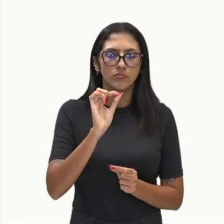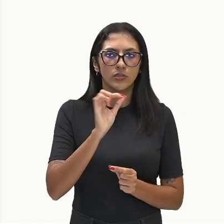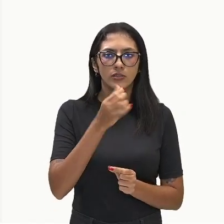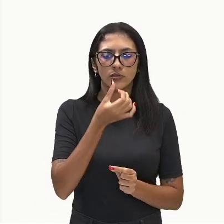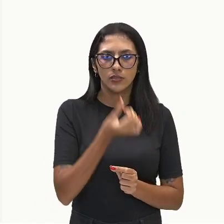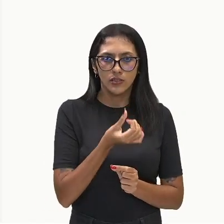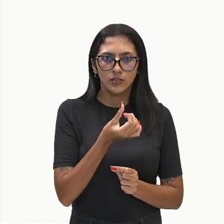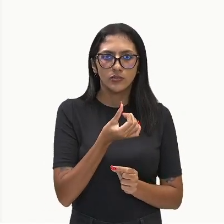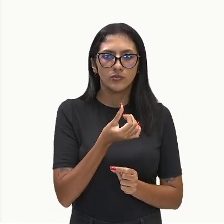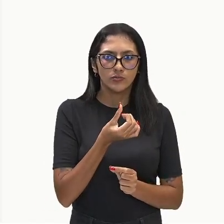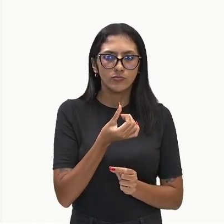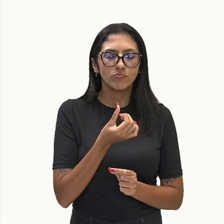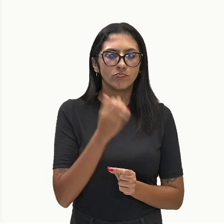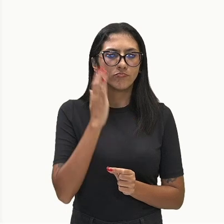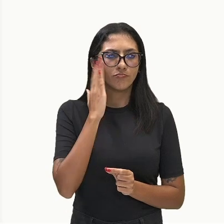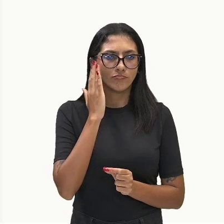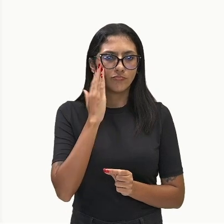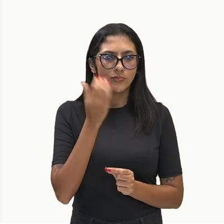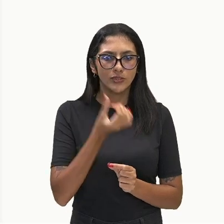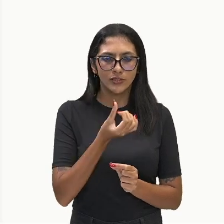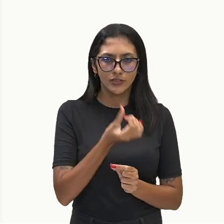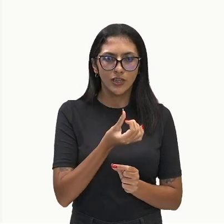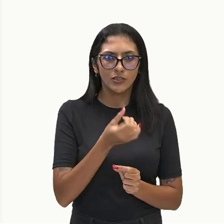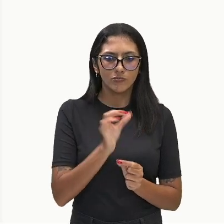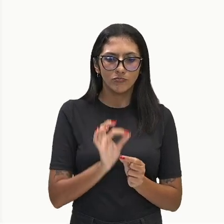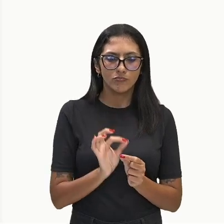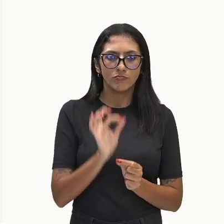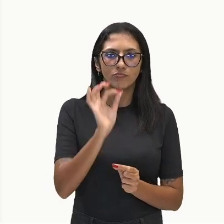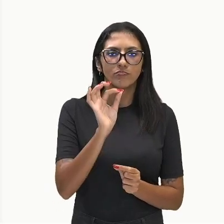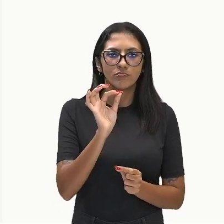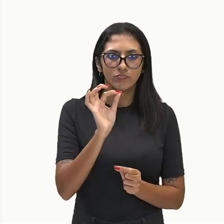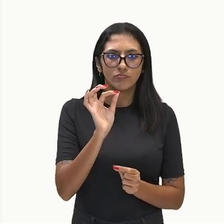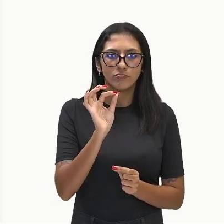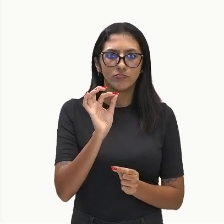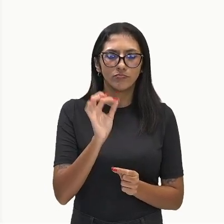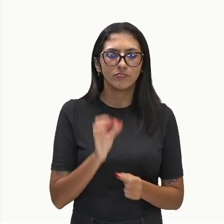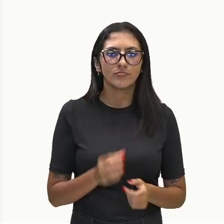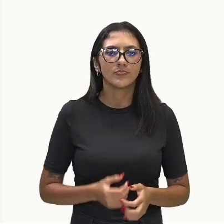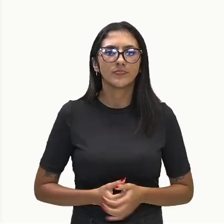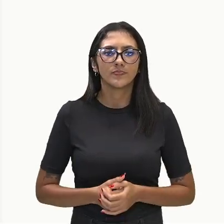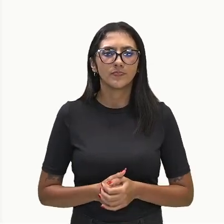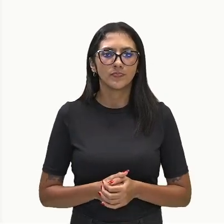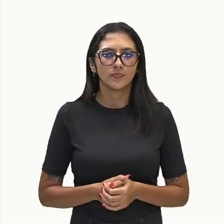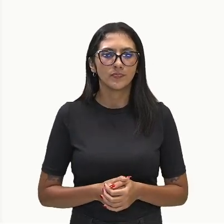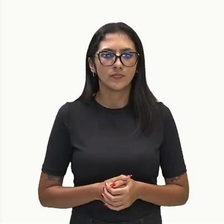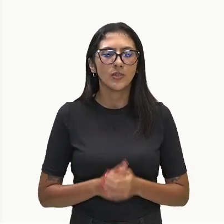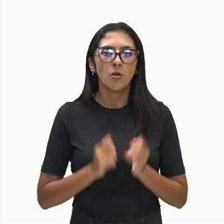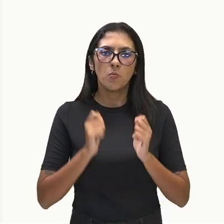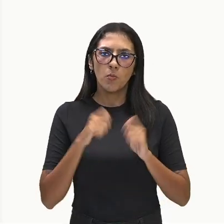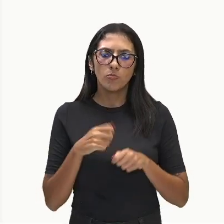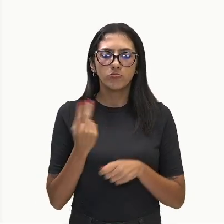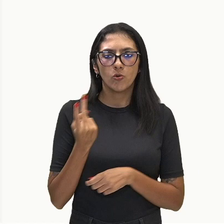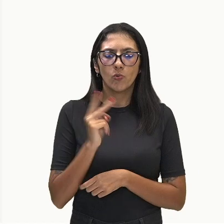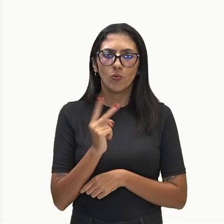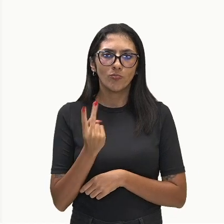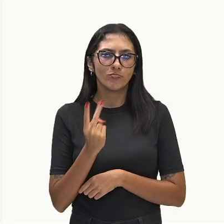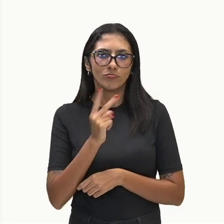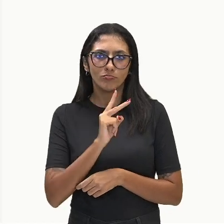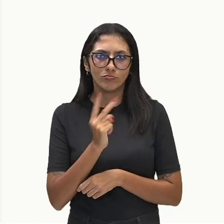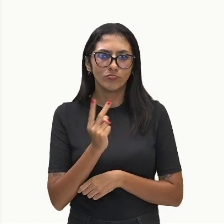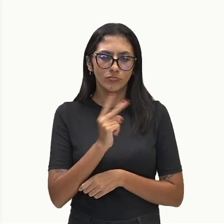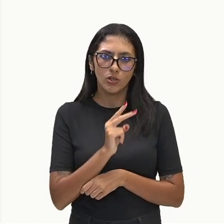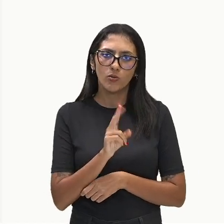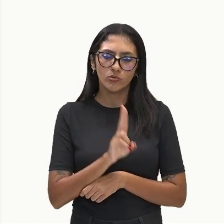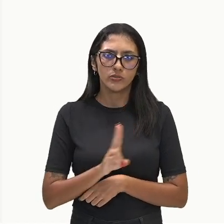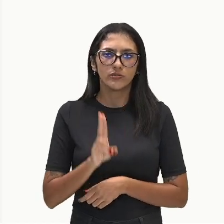é 6. Olha só, aqui nós temos um triângulo retângulo. Ou pode ser aqui também, pode ser qualquer um dos